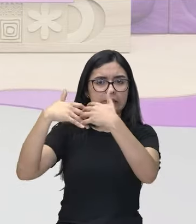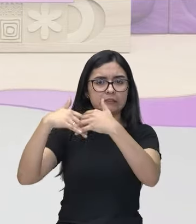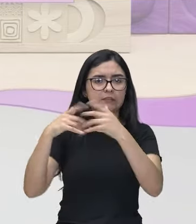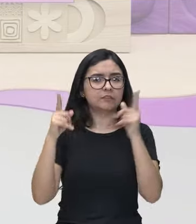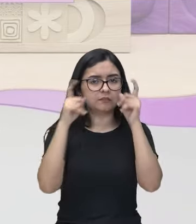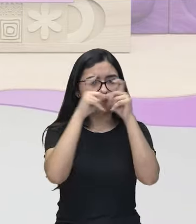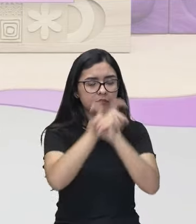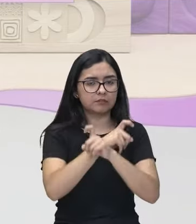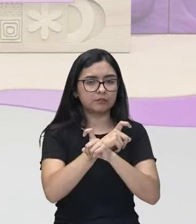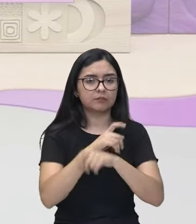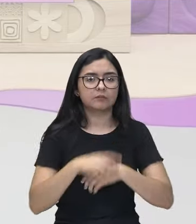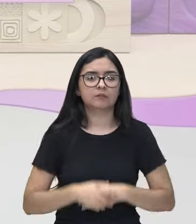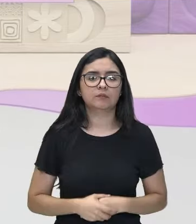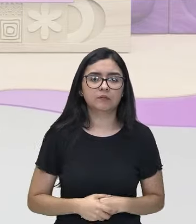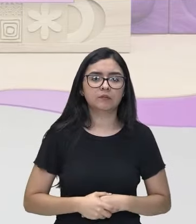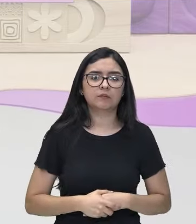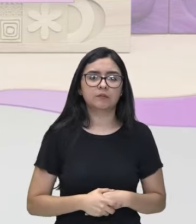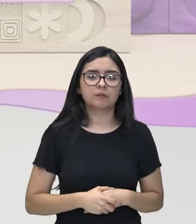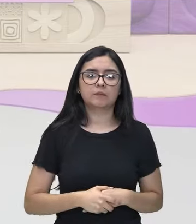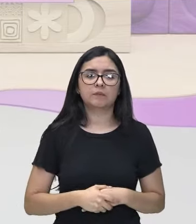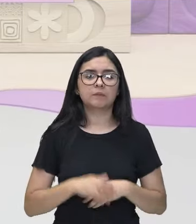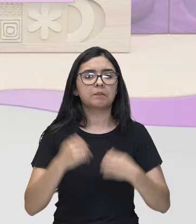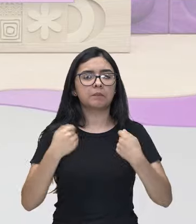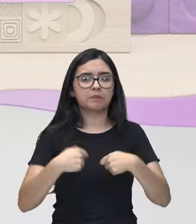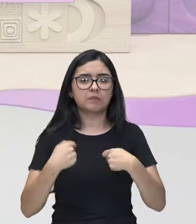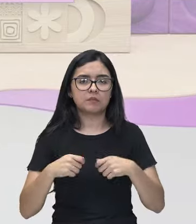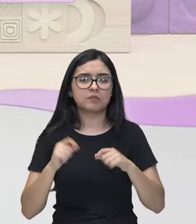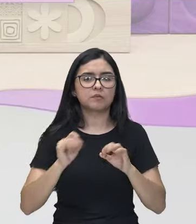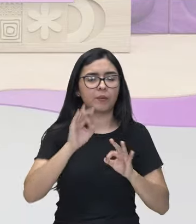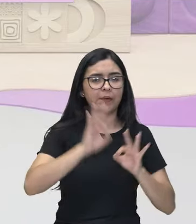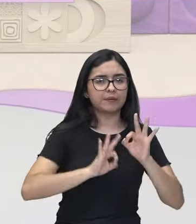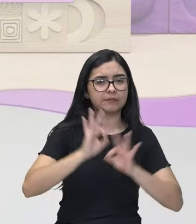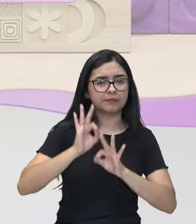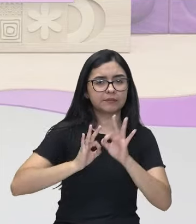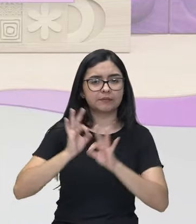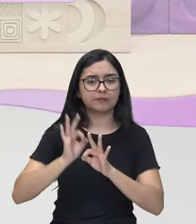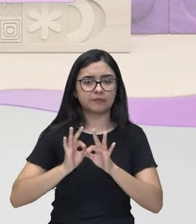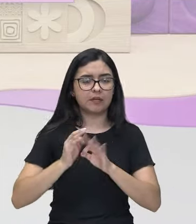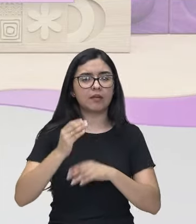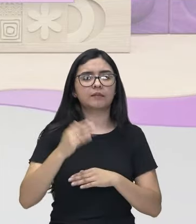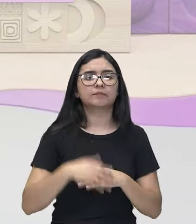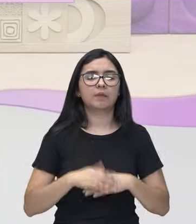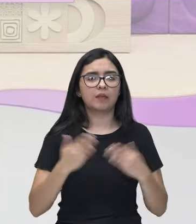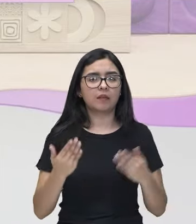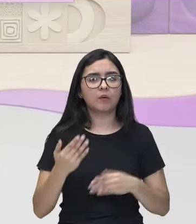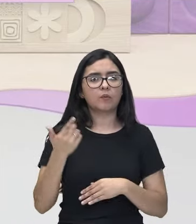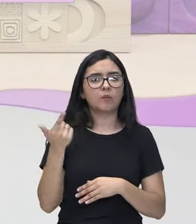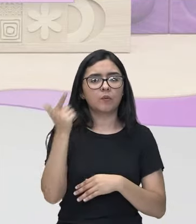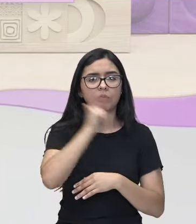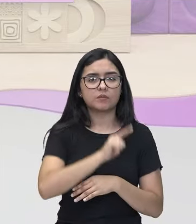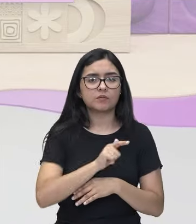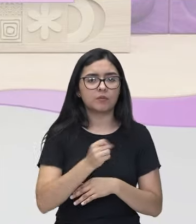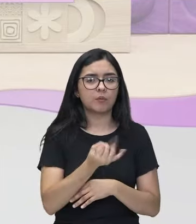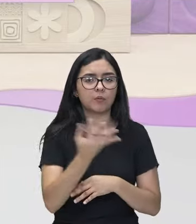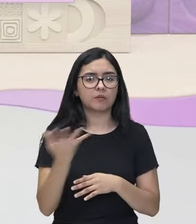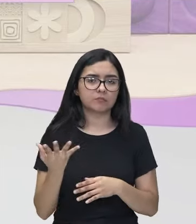Vou ter que ficar montando os pares diferentes de roupa até eu saber quantas maneiras